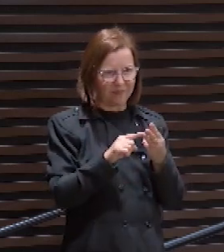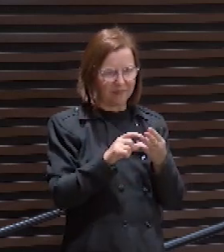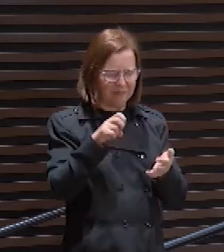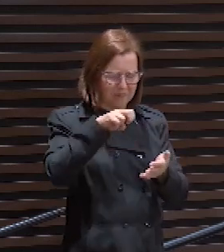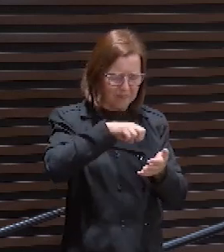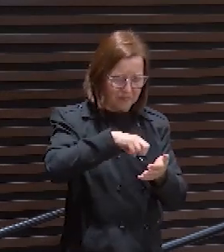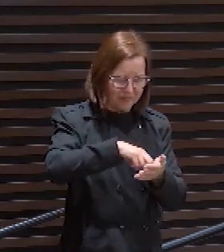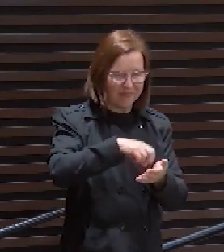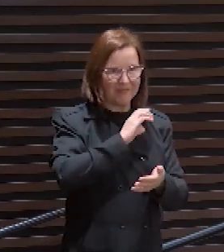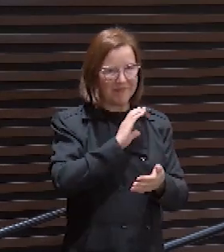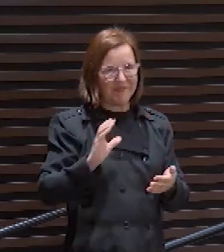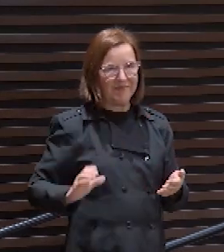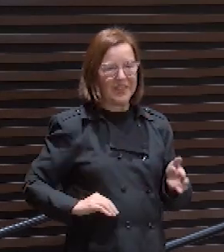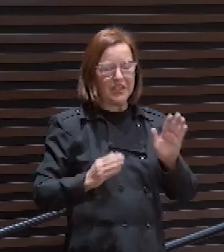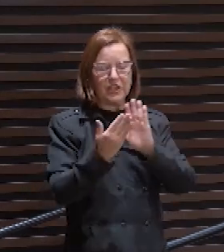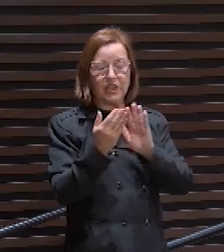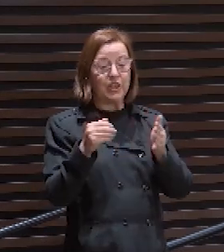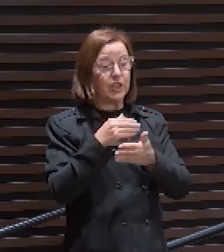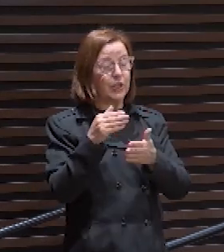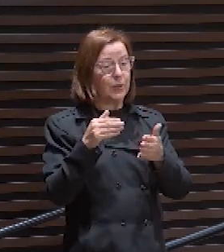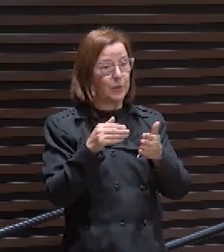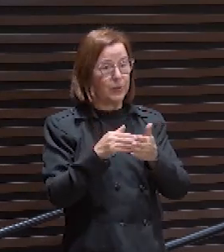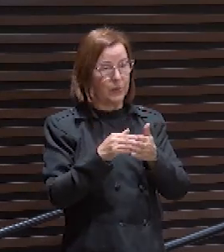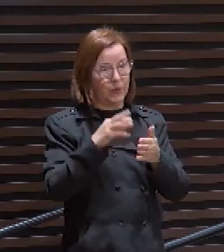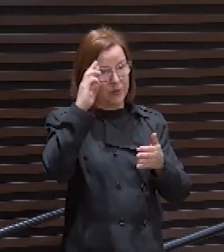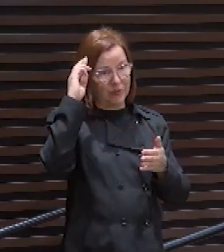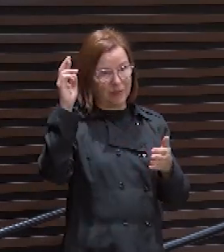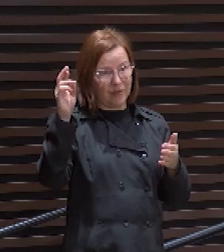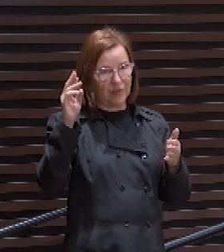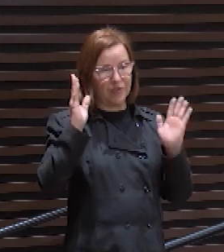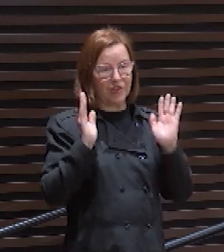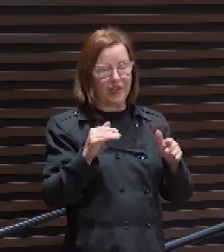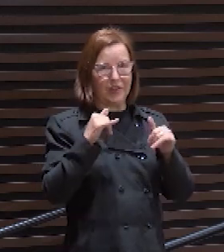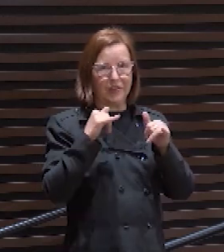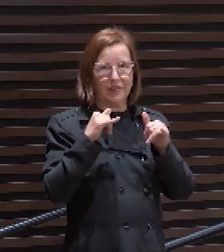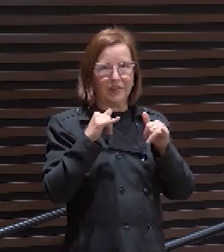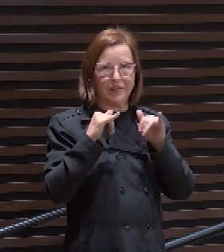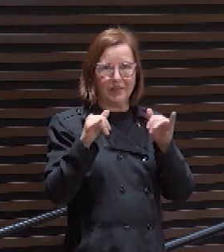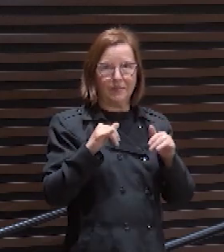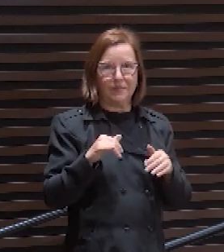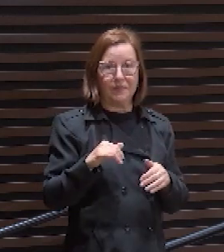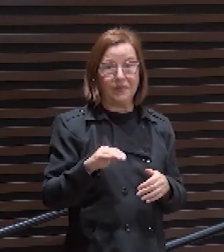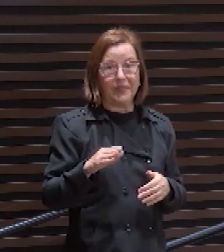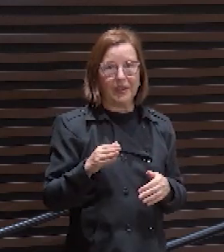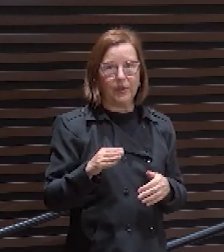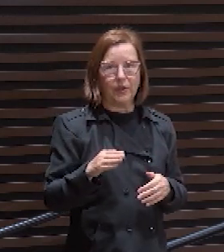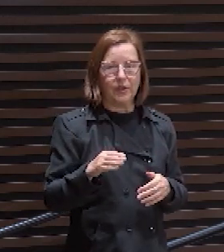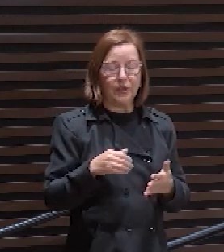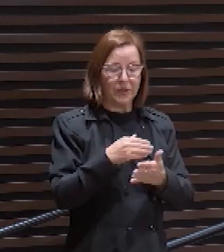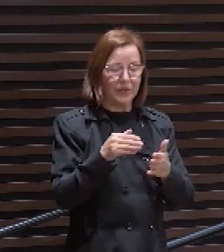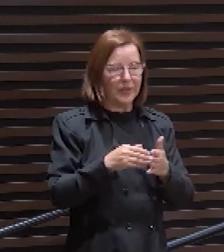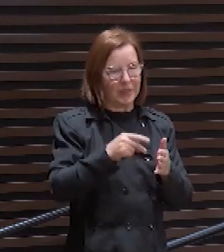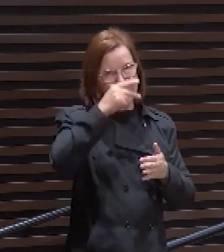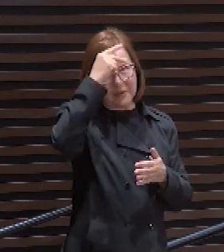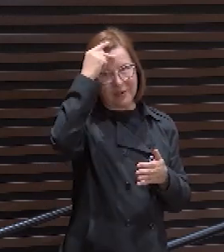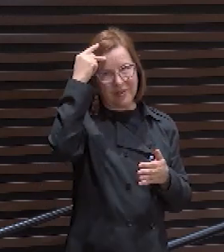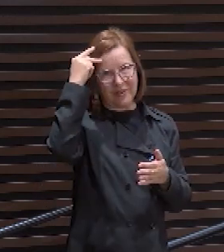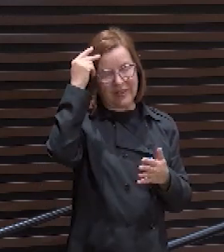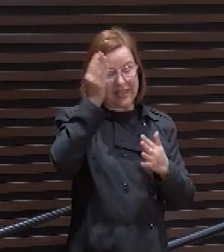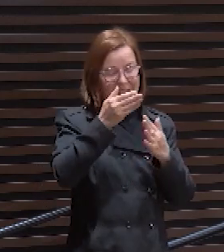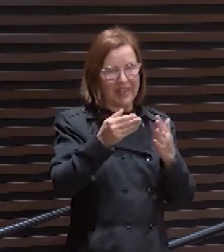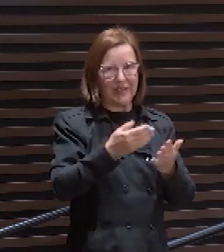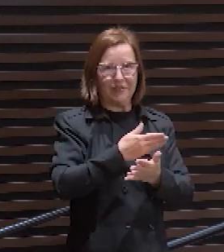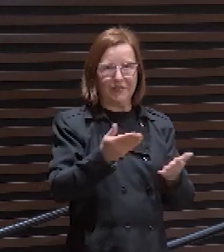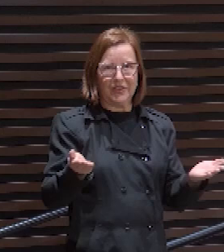disse, tudo foi resumido em: assim, pois, todo aquele que dentre